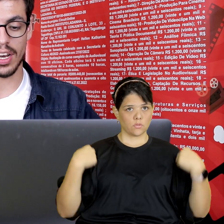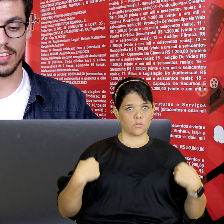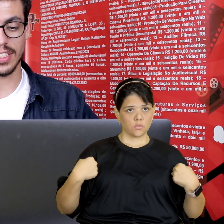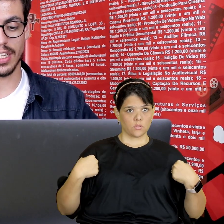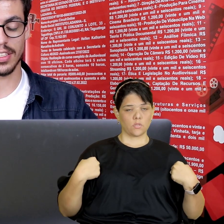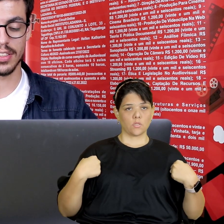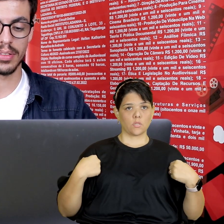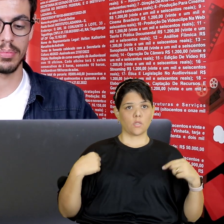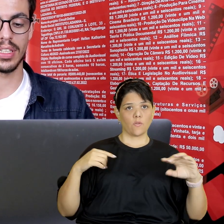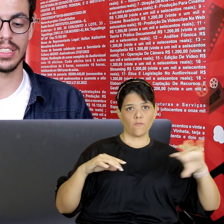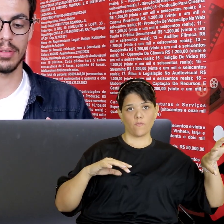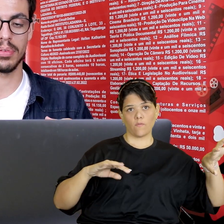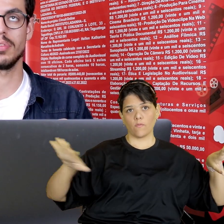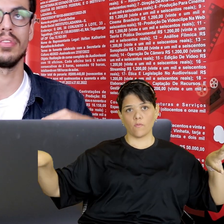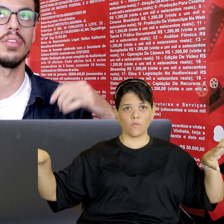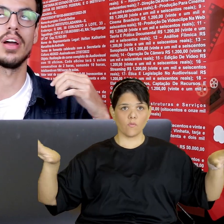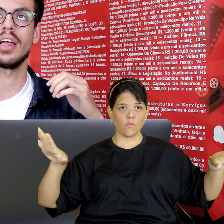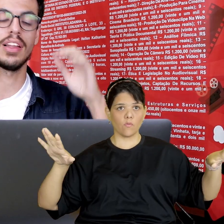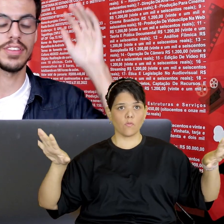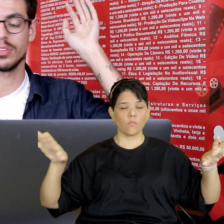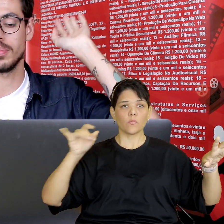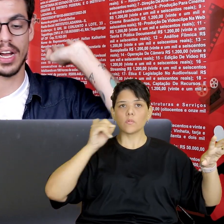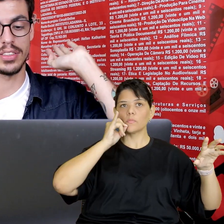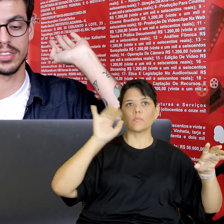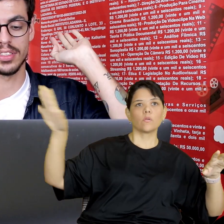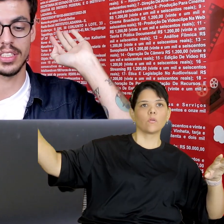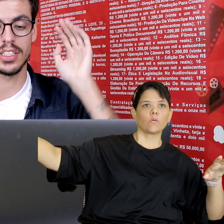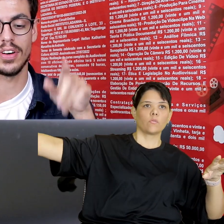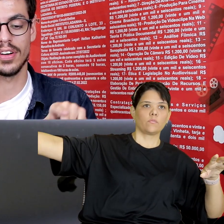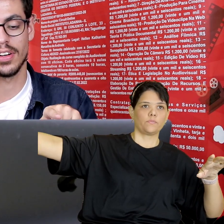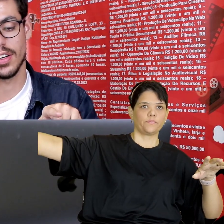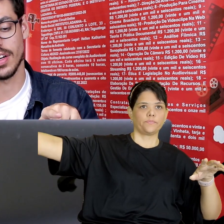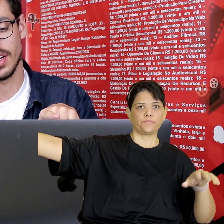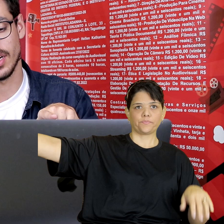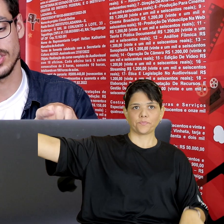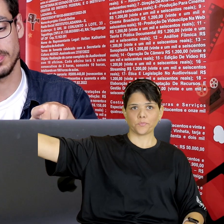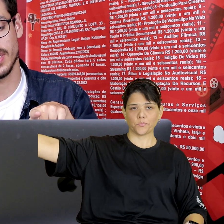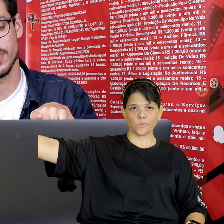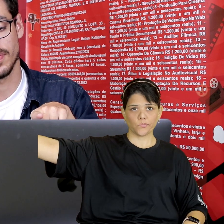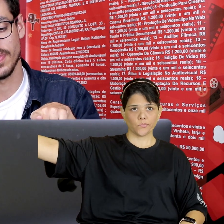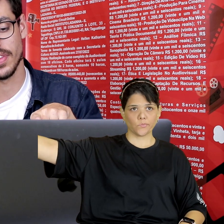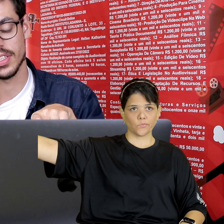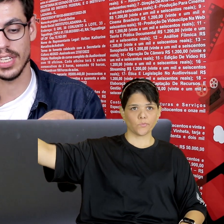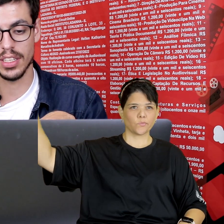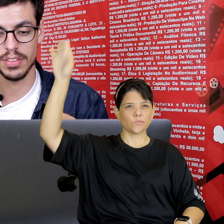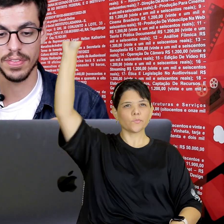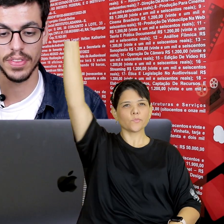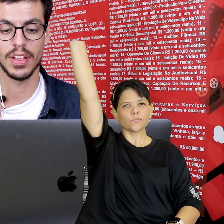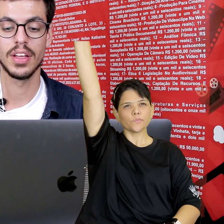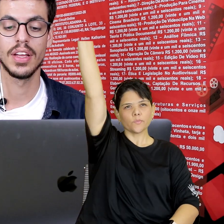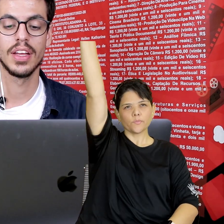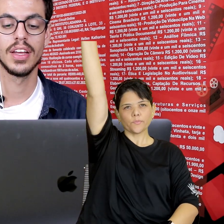uma hora ela vai sair. Por exemplo, ela levanta os braços. Então, ó, a gente perdeu,